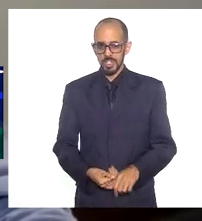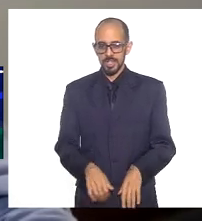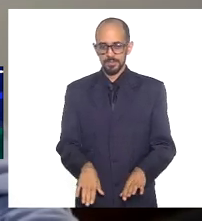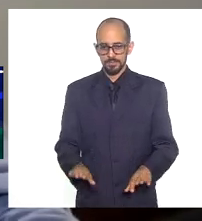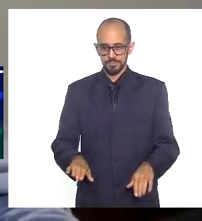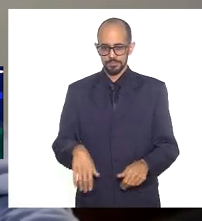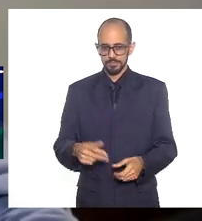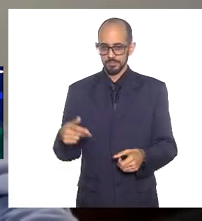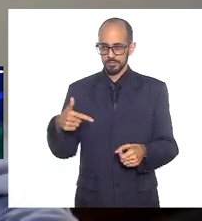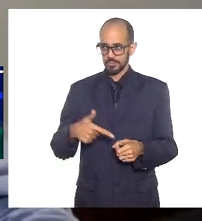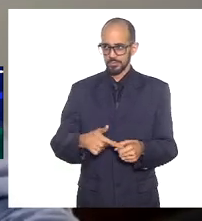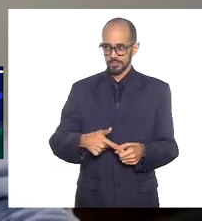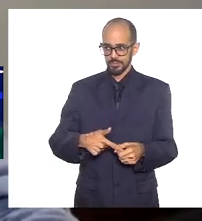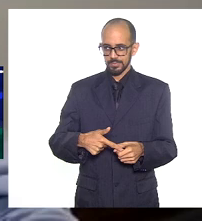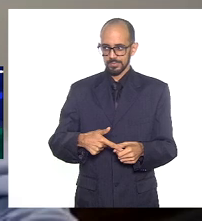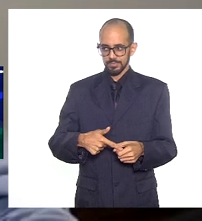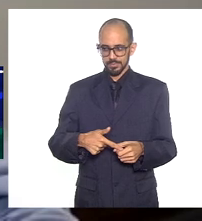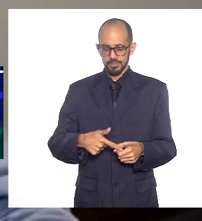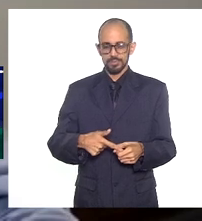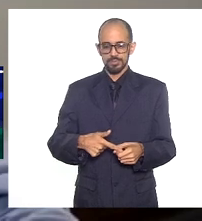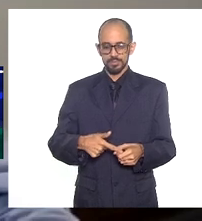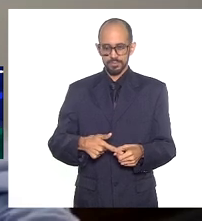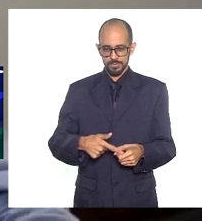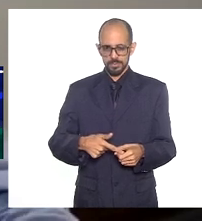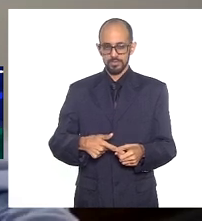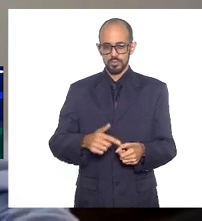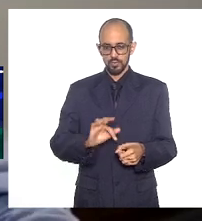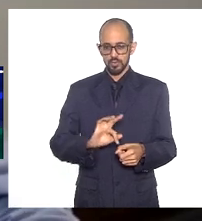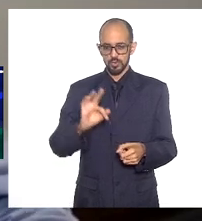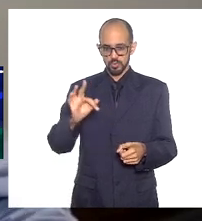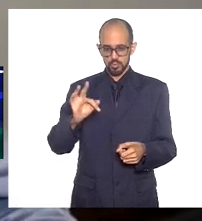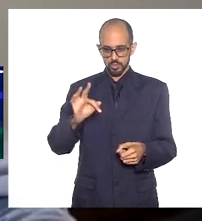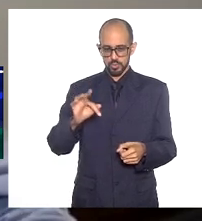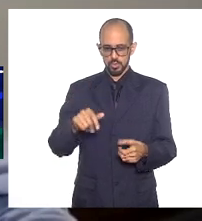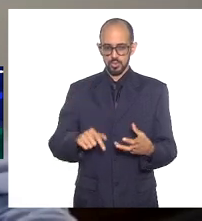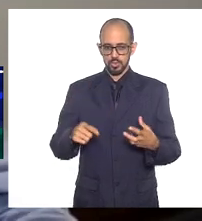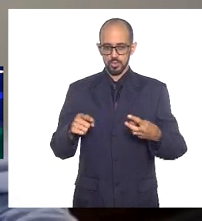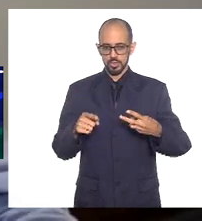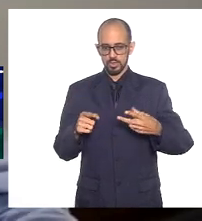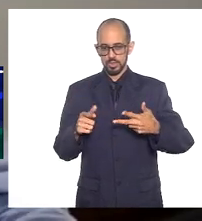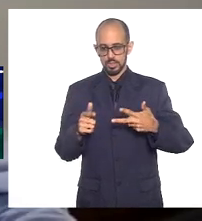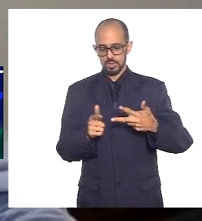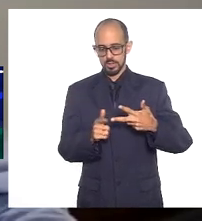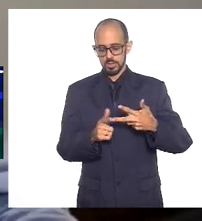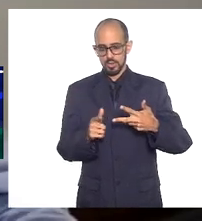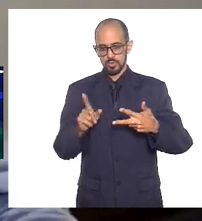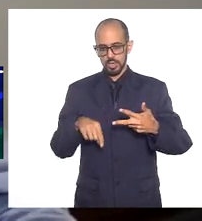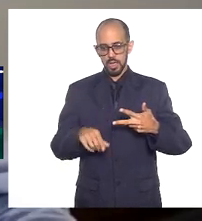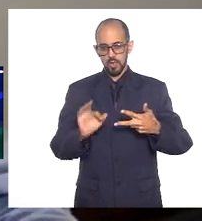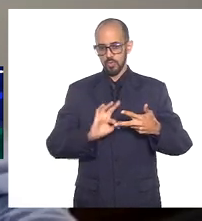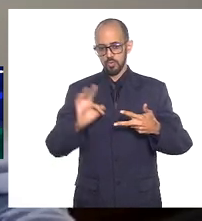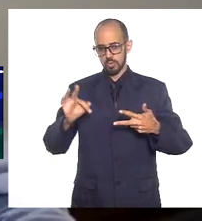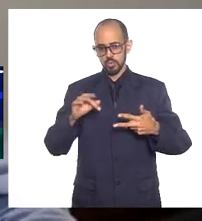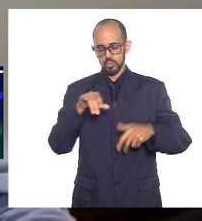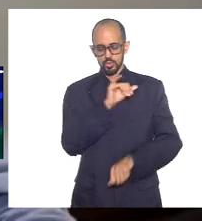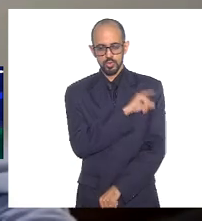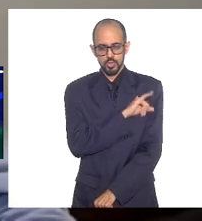royalties antecipação das receitas do futuro negociaram o futuro do Rio de Janeiro de maneira absolutamente